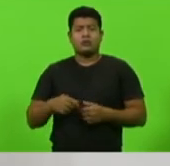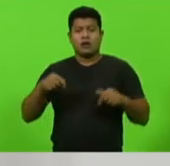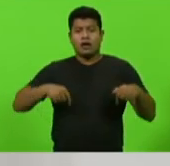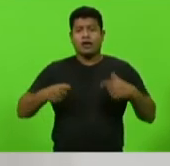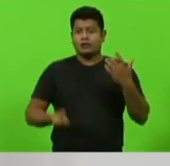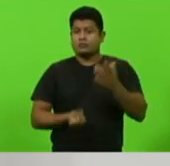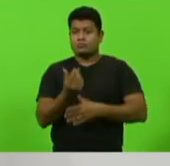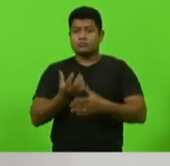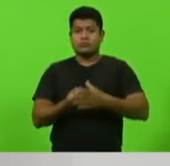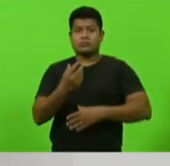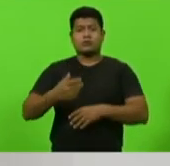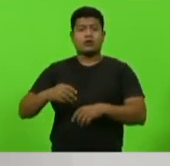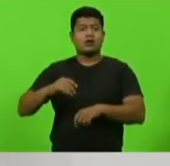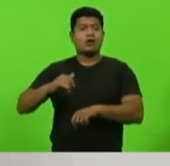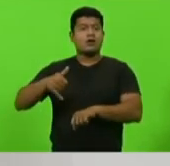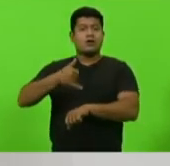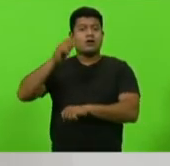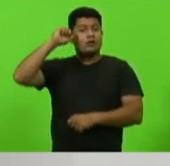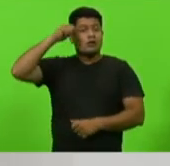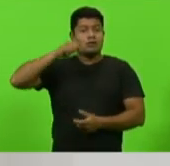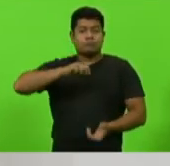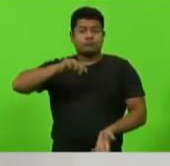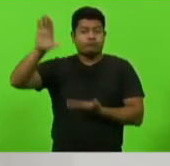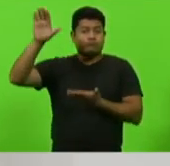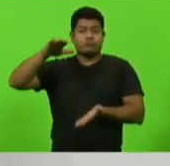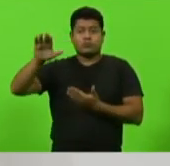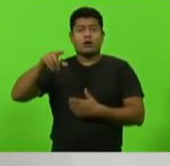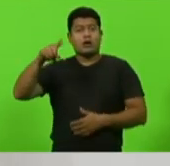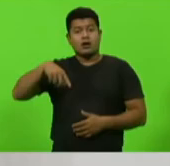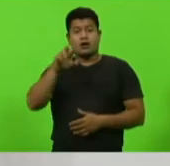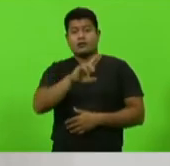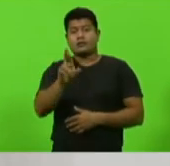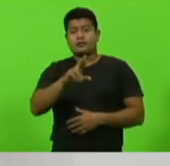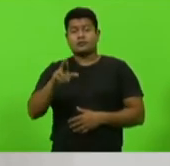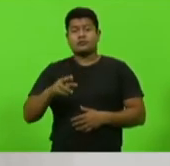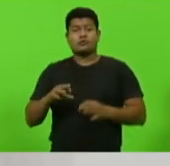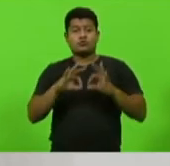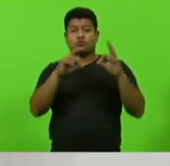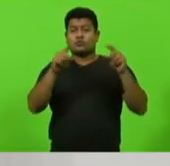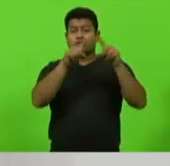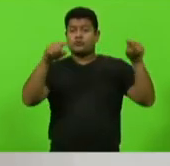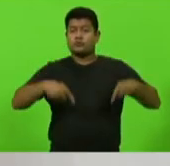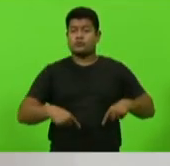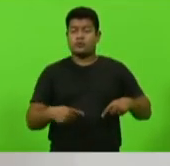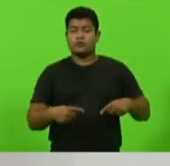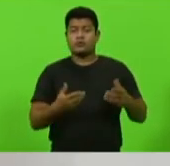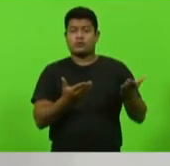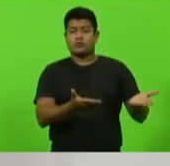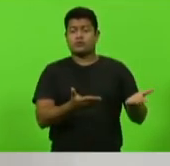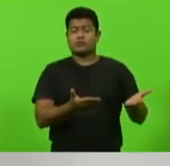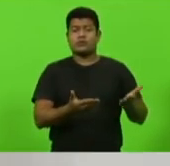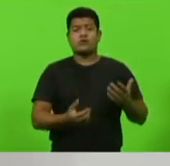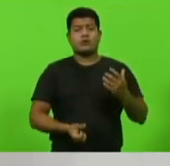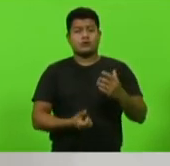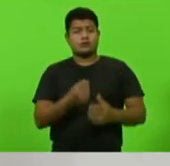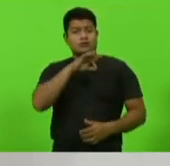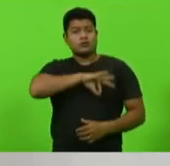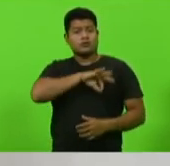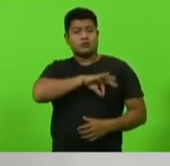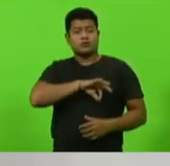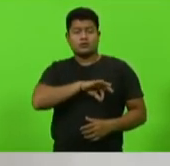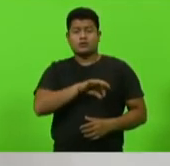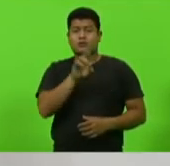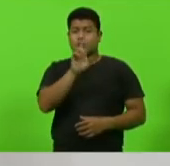real. Os funcionários da Petrobras ganham em real. Os funcionários da refinaria,